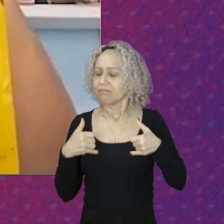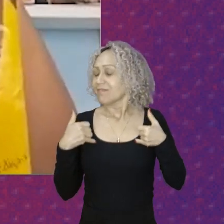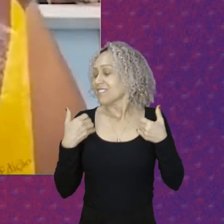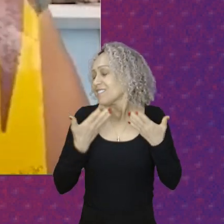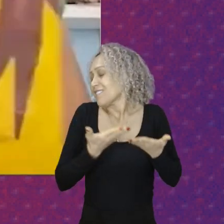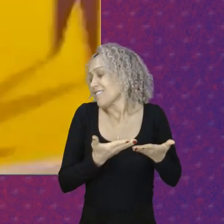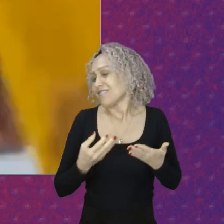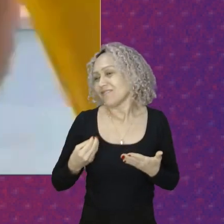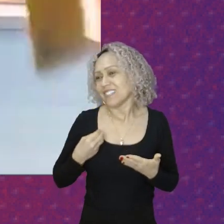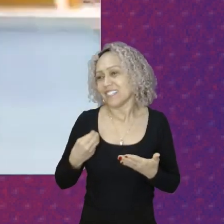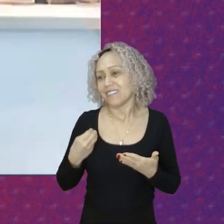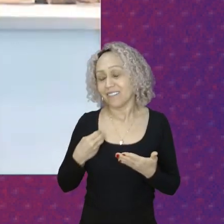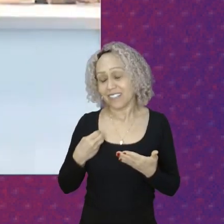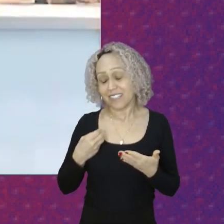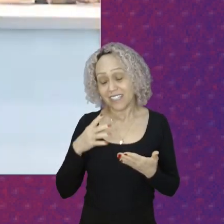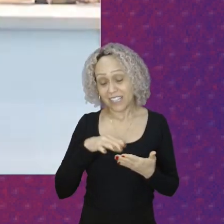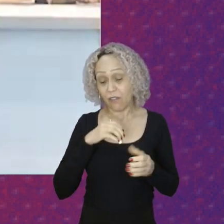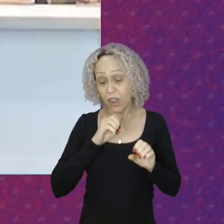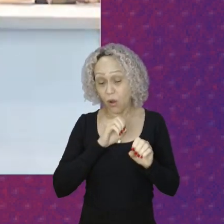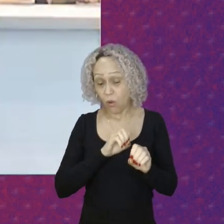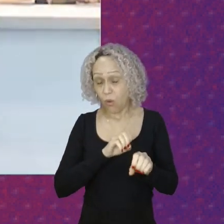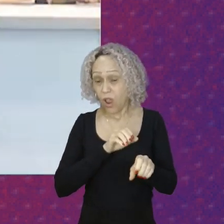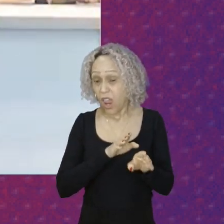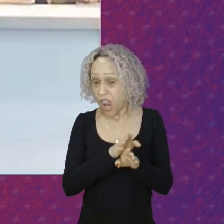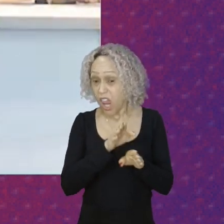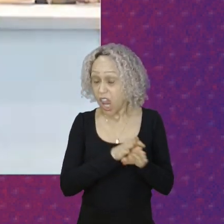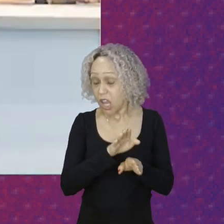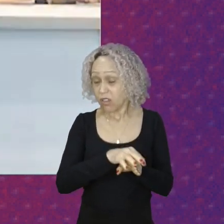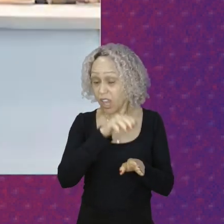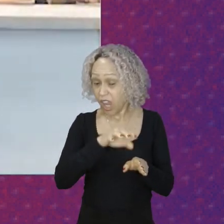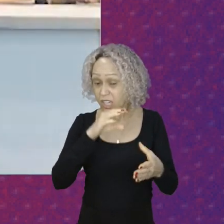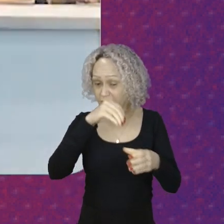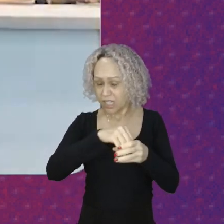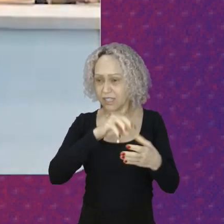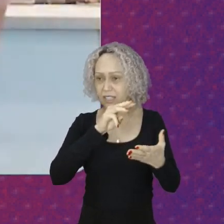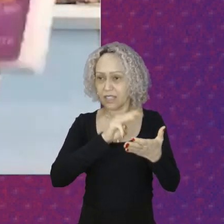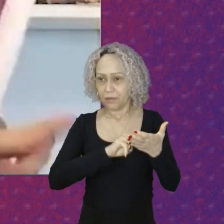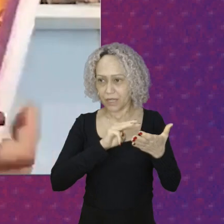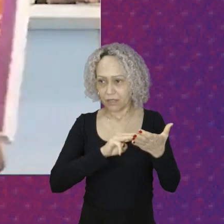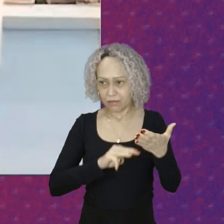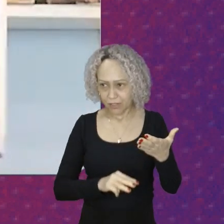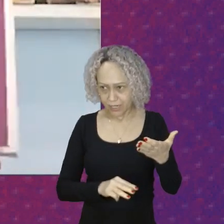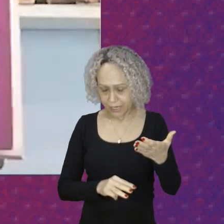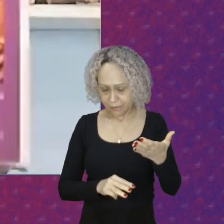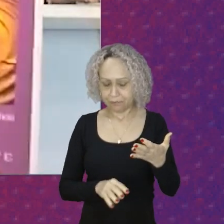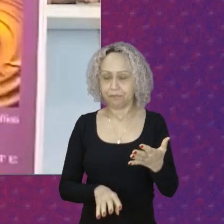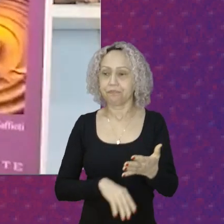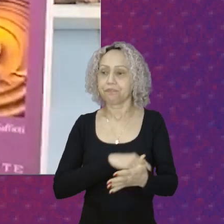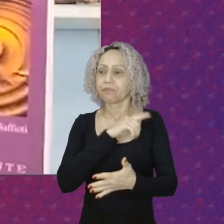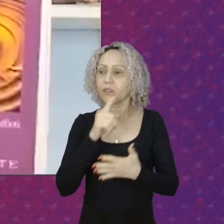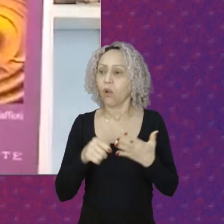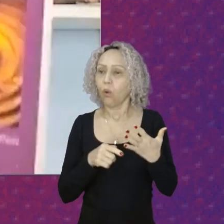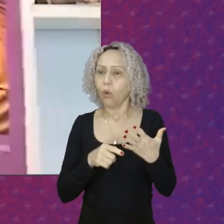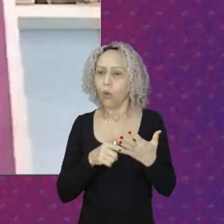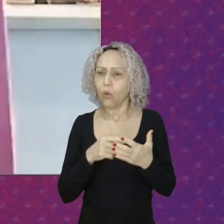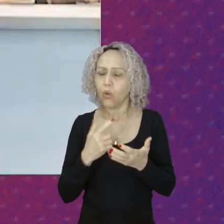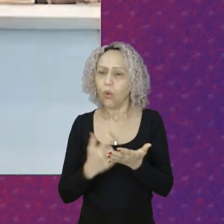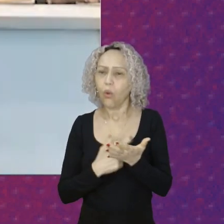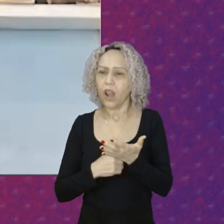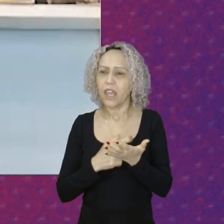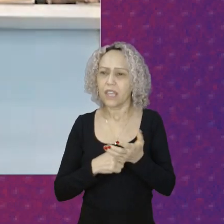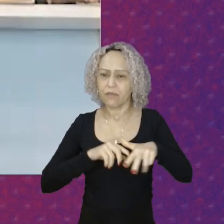eu criei nessa metodologia, né? Aí ele não tem deficiência. Aqui, ó, Gênero, Patriarcado